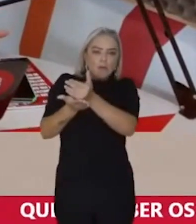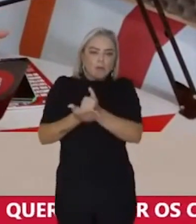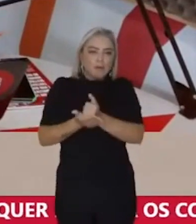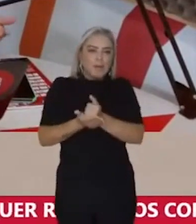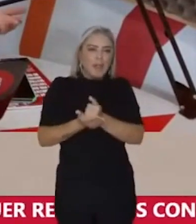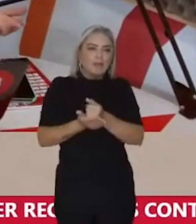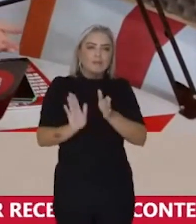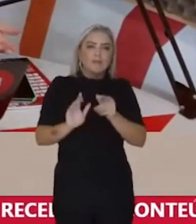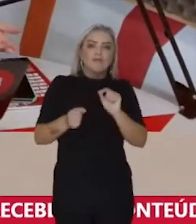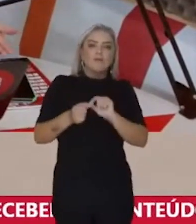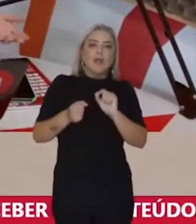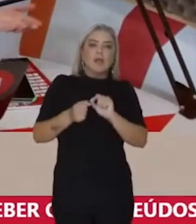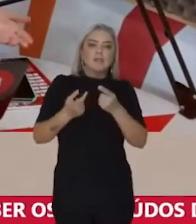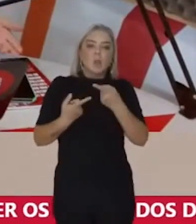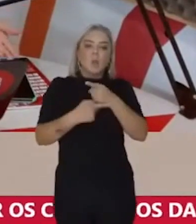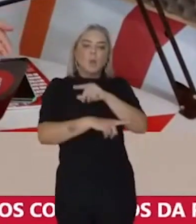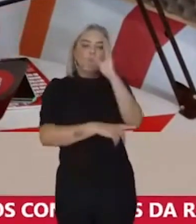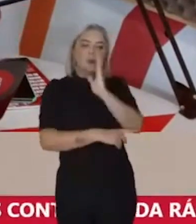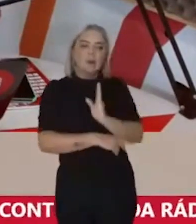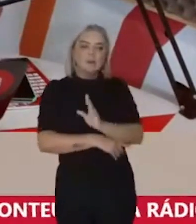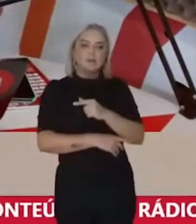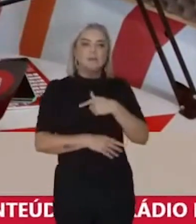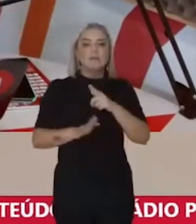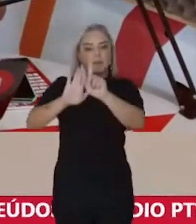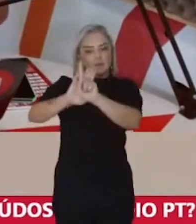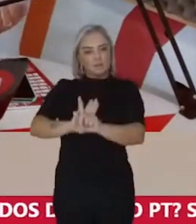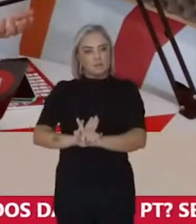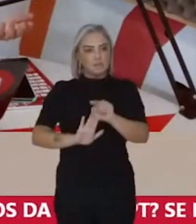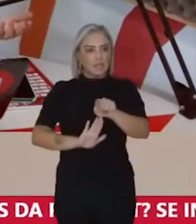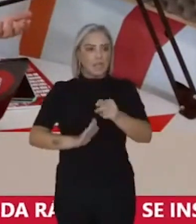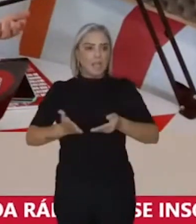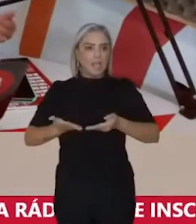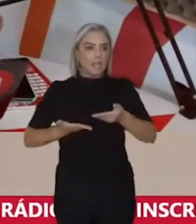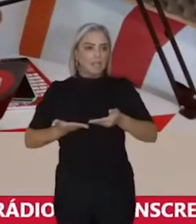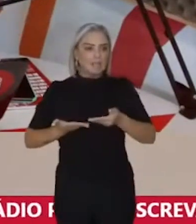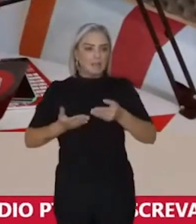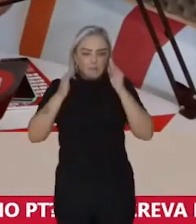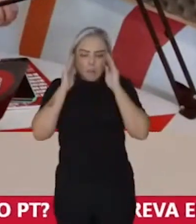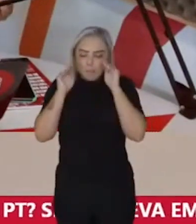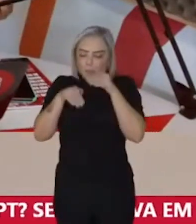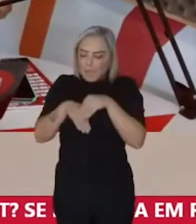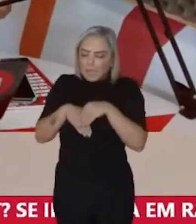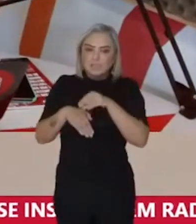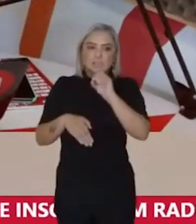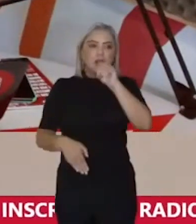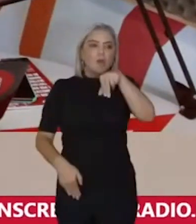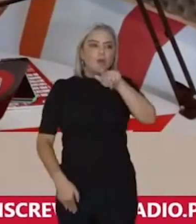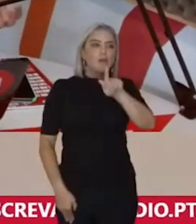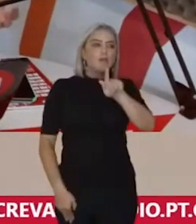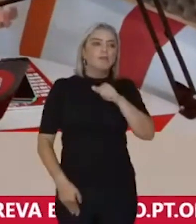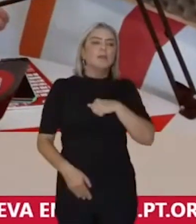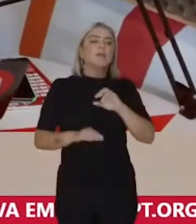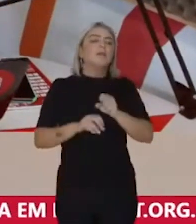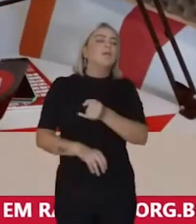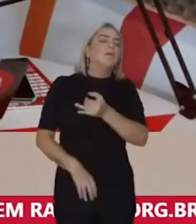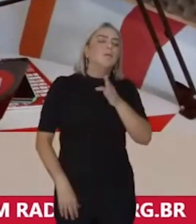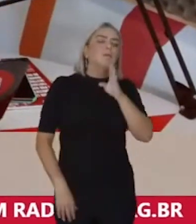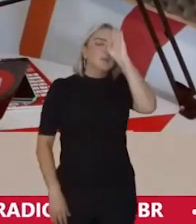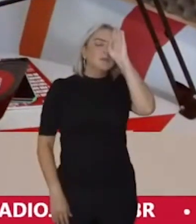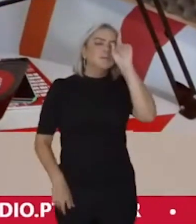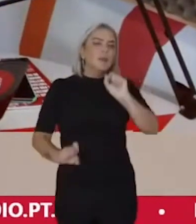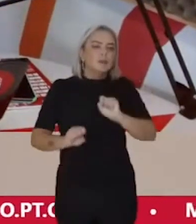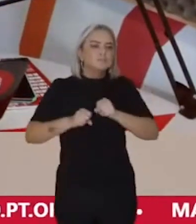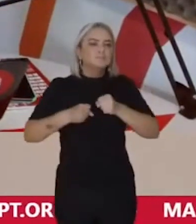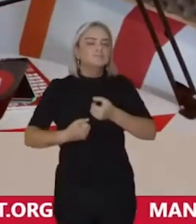contra o Brasil e insinuou que a gestão do senhor estava a serviço de alguma ONG. Qual foi a principal motivação para